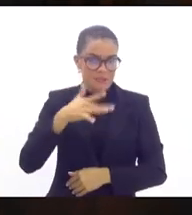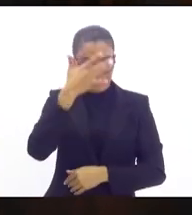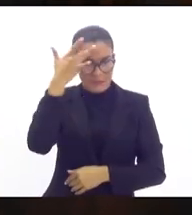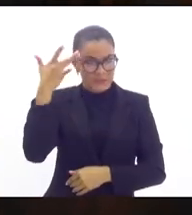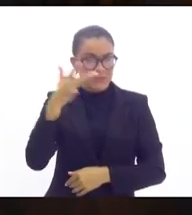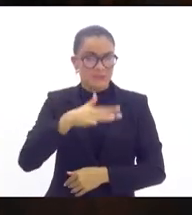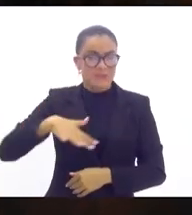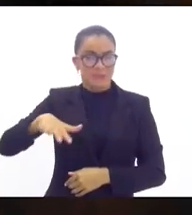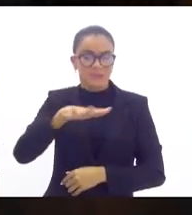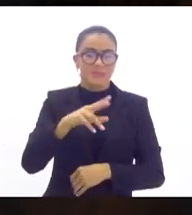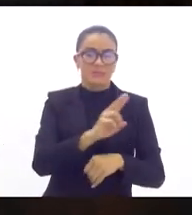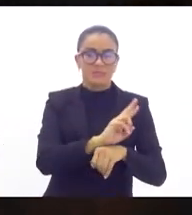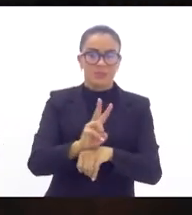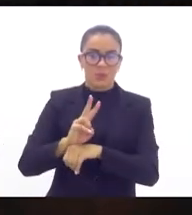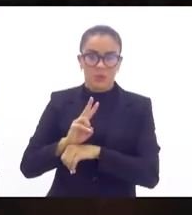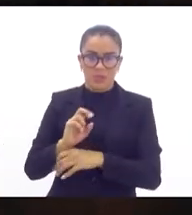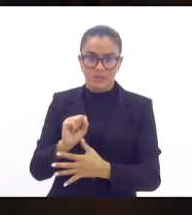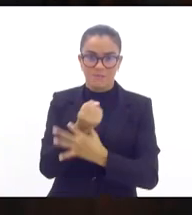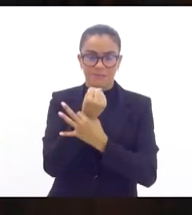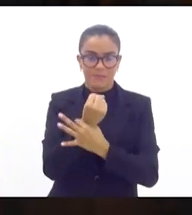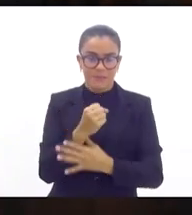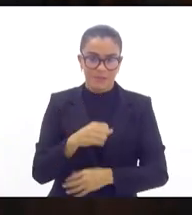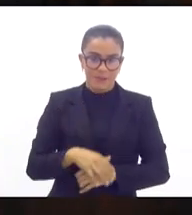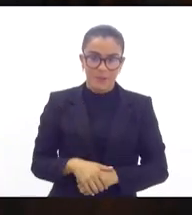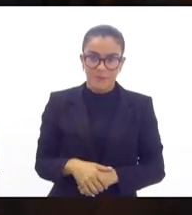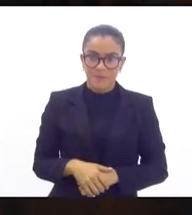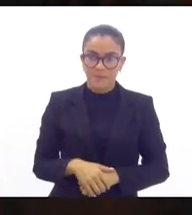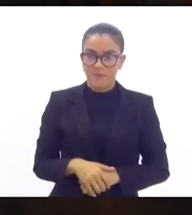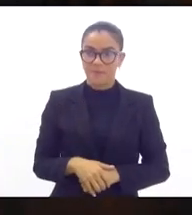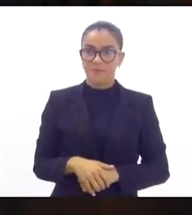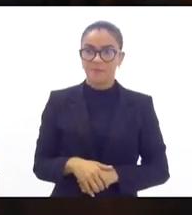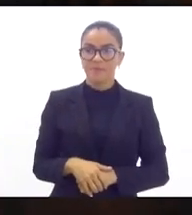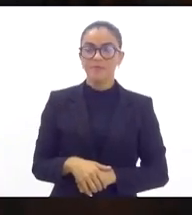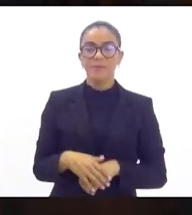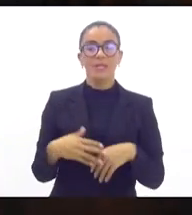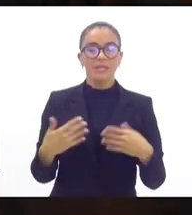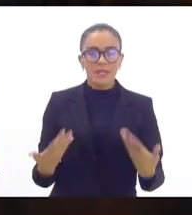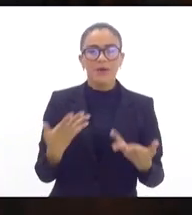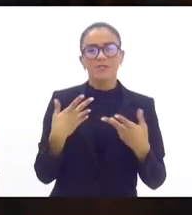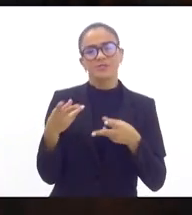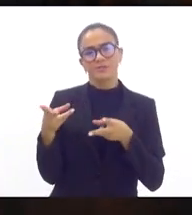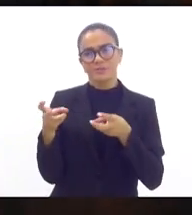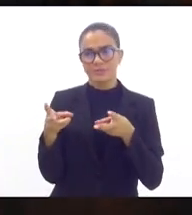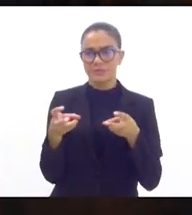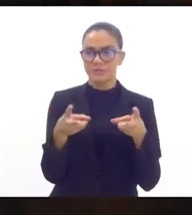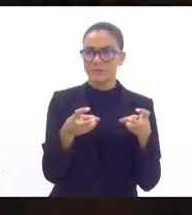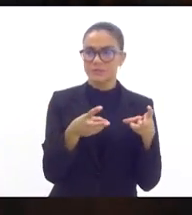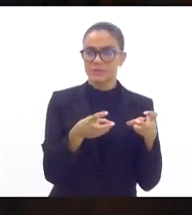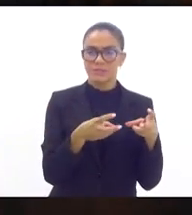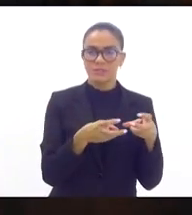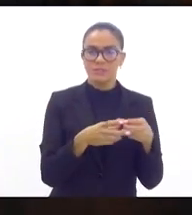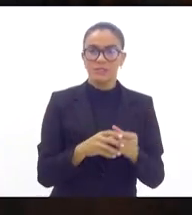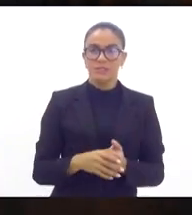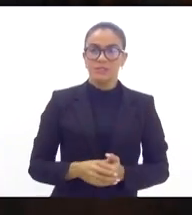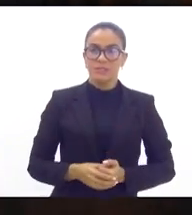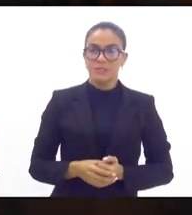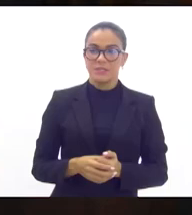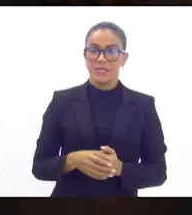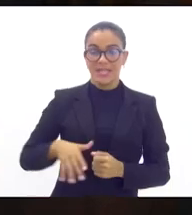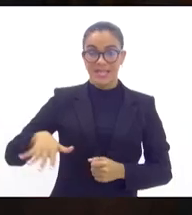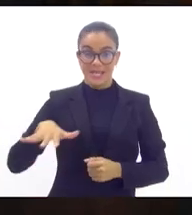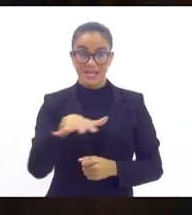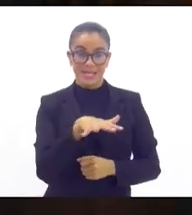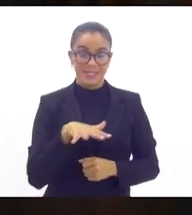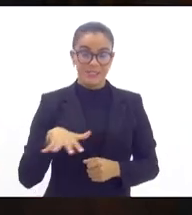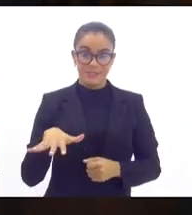Maracanã da segurança de toda a estrutura e mobilidade então a gente percebe ali o Tony que naquela